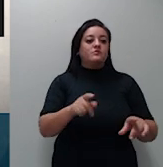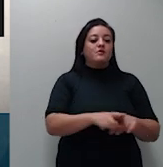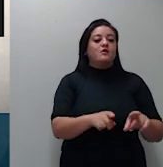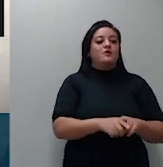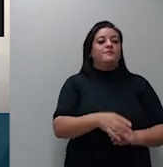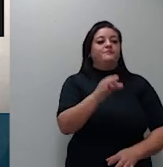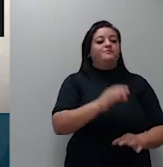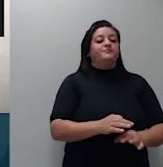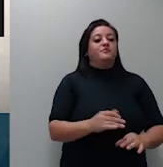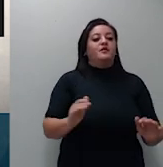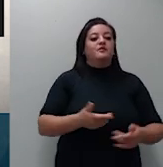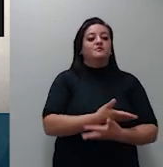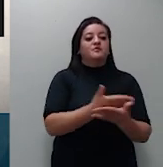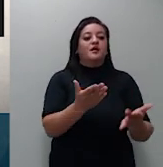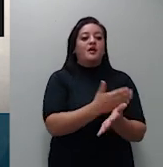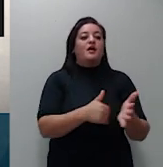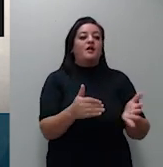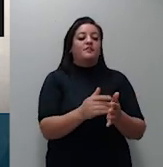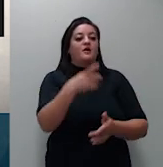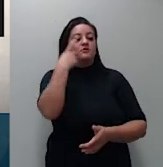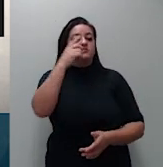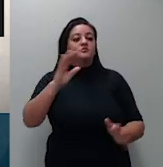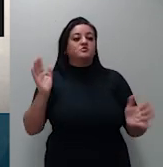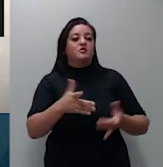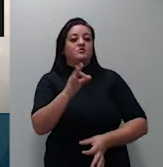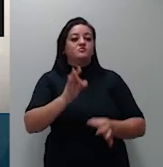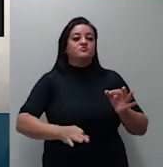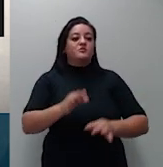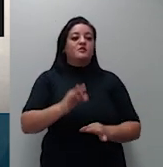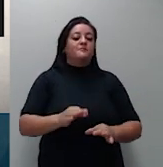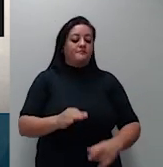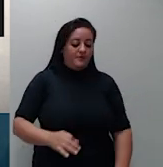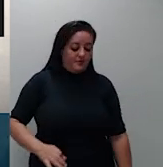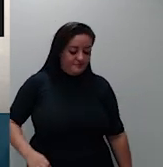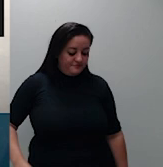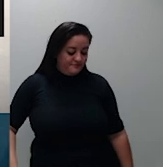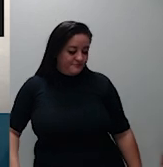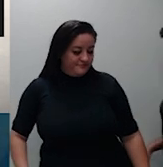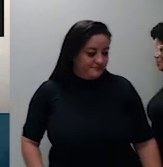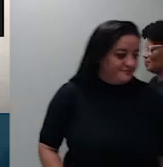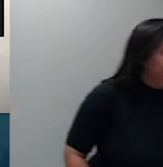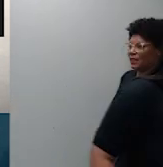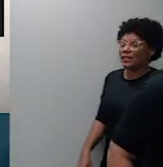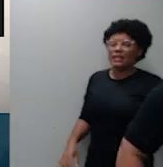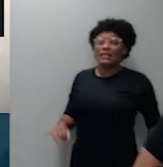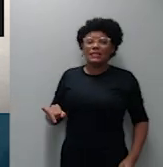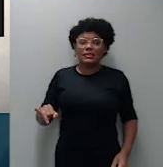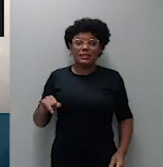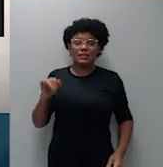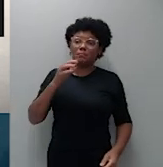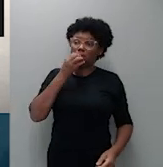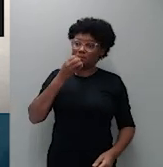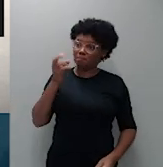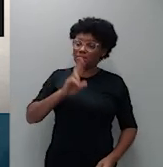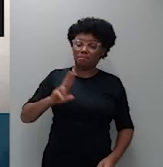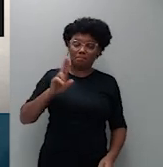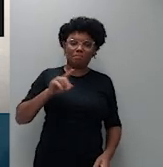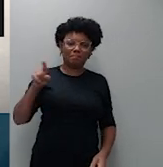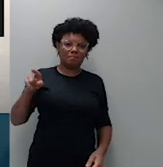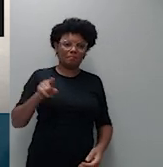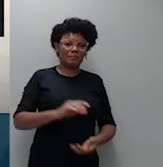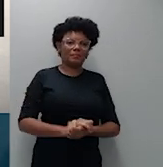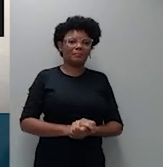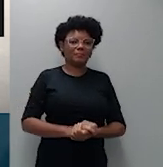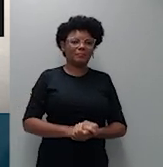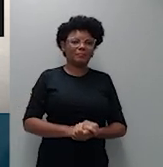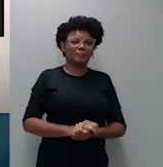até a data do presente julgamento Se ainda for útil ao participante ou assistir admite-se a inclusão